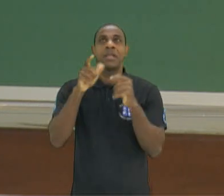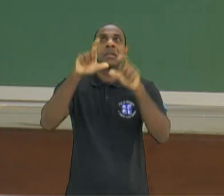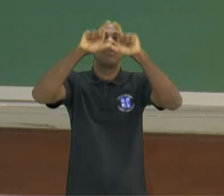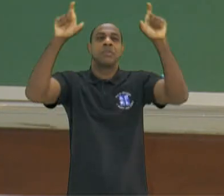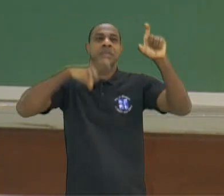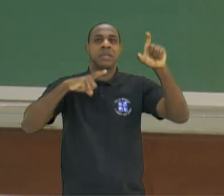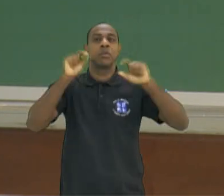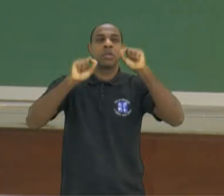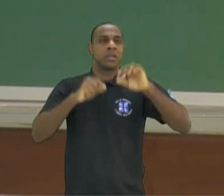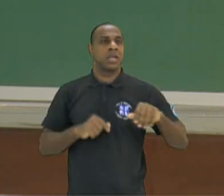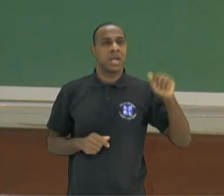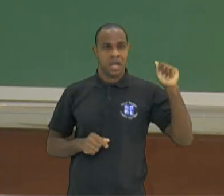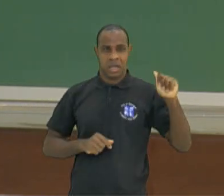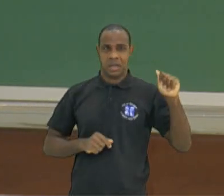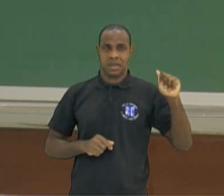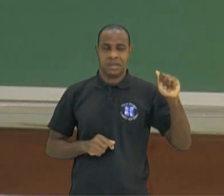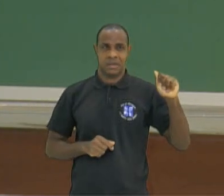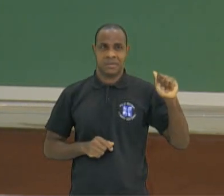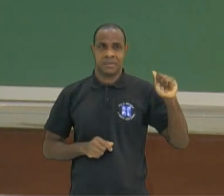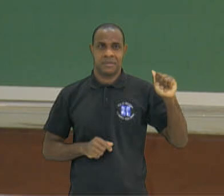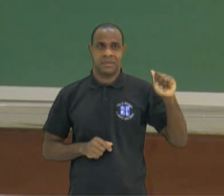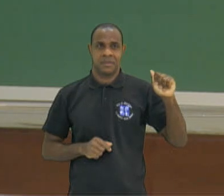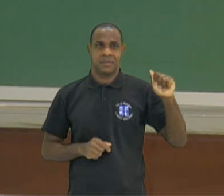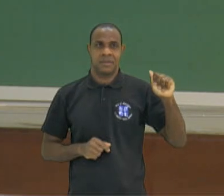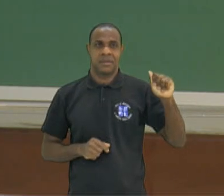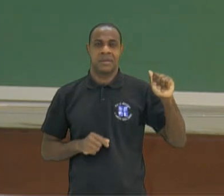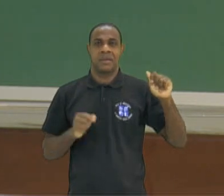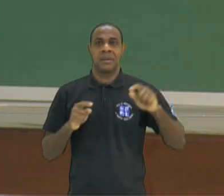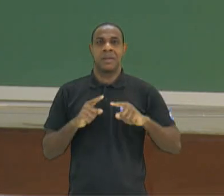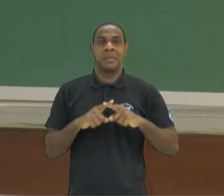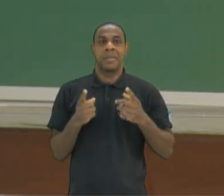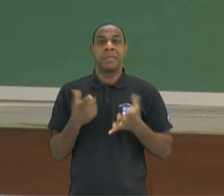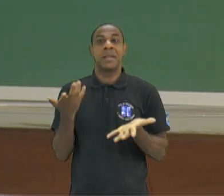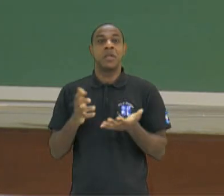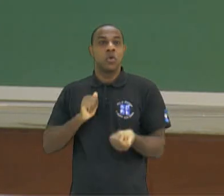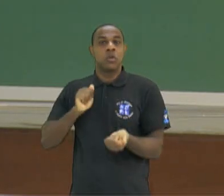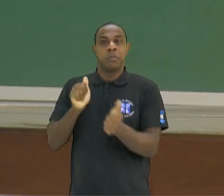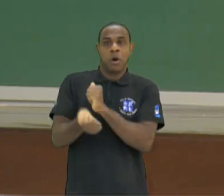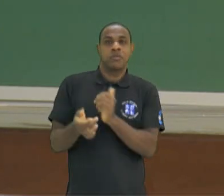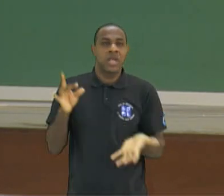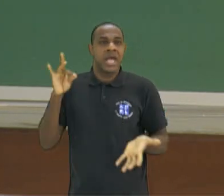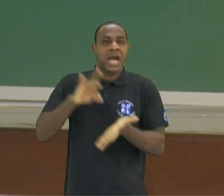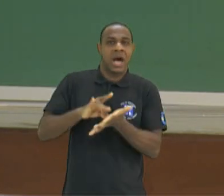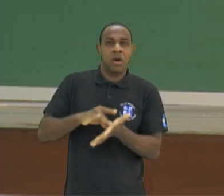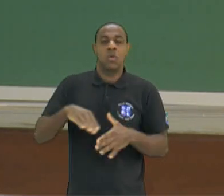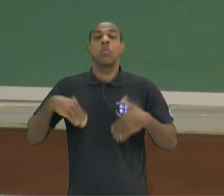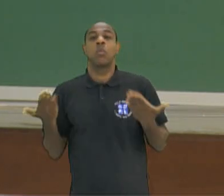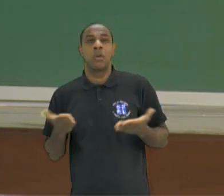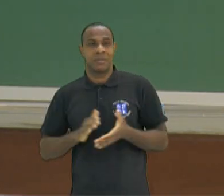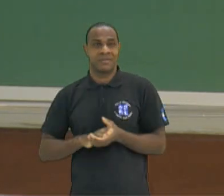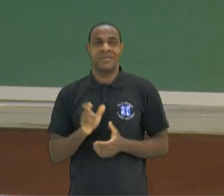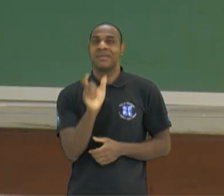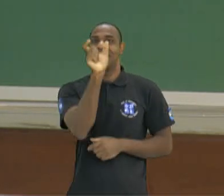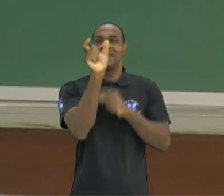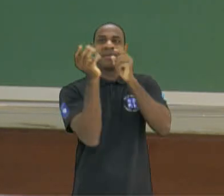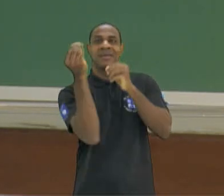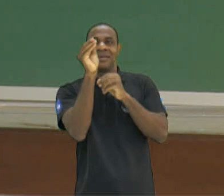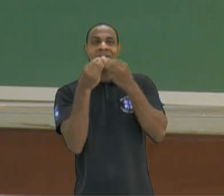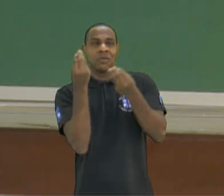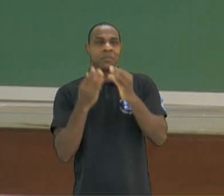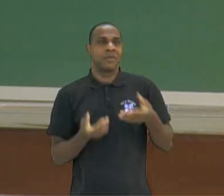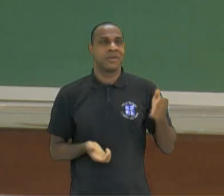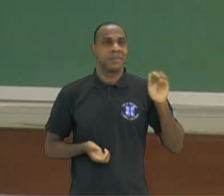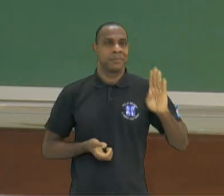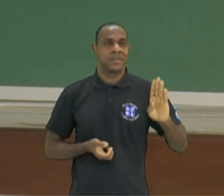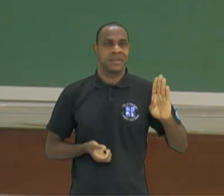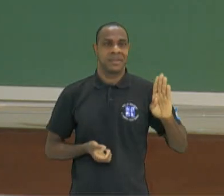A, but real sport, mas o esporte real, o esporte verdadeiro. B, are better than